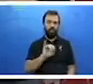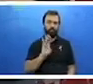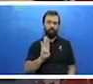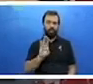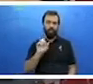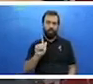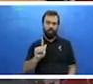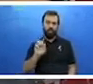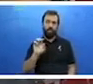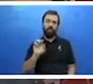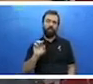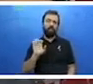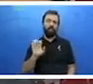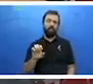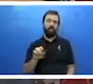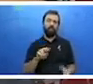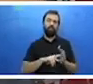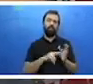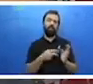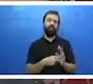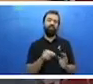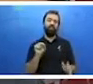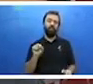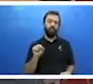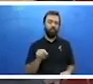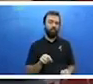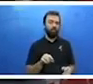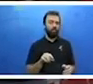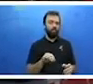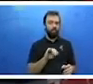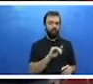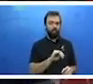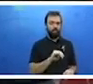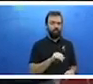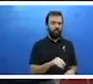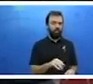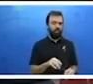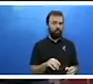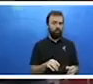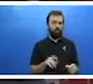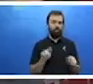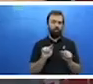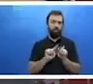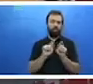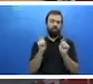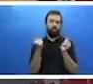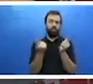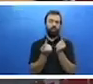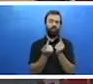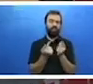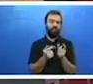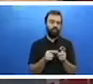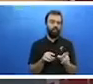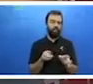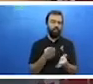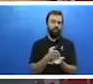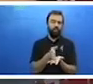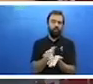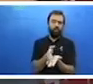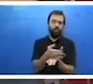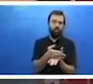IBGE. O que é IBGE? É uma sigla. Instituto Brasileiro de Geografia e Estatística. Olha as